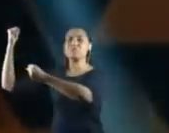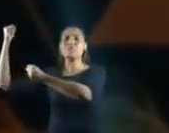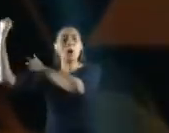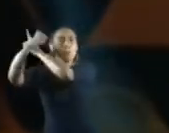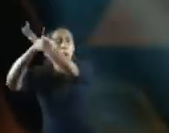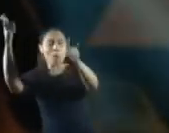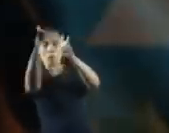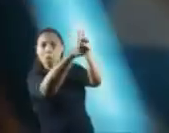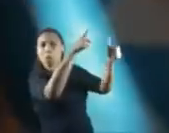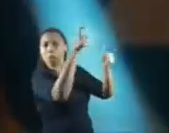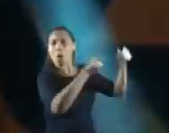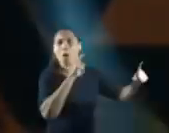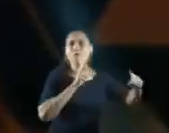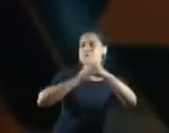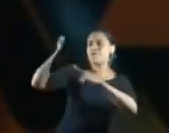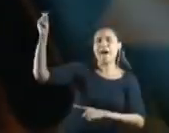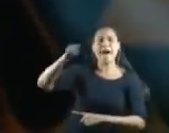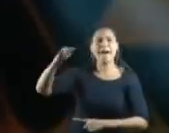conseguirão deter a